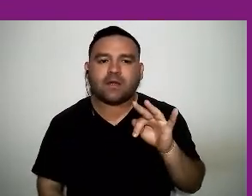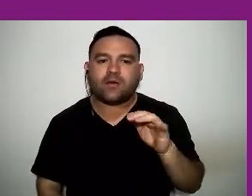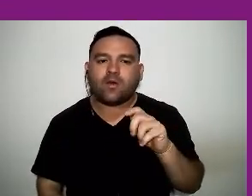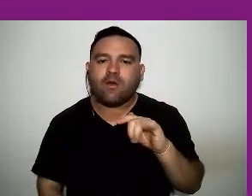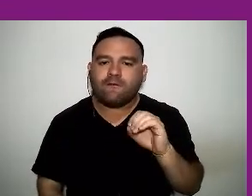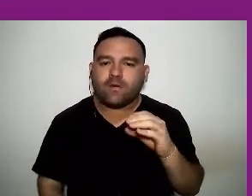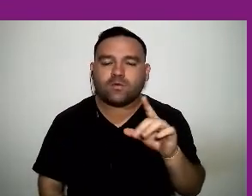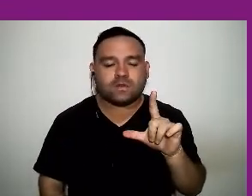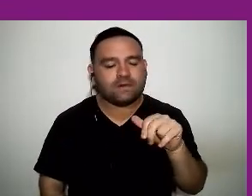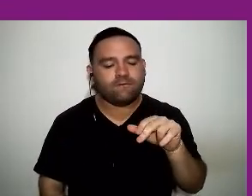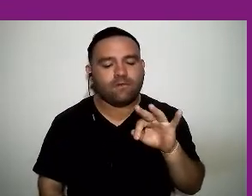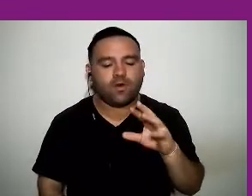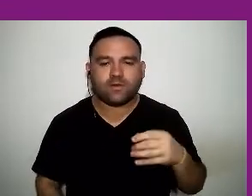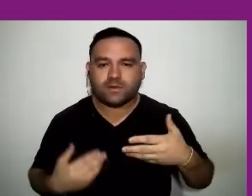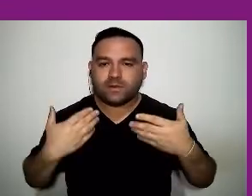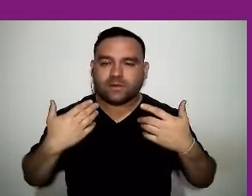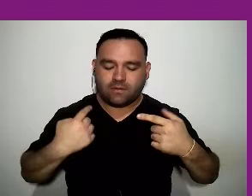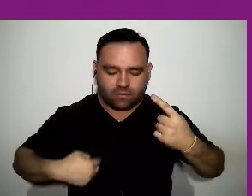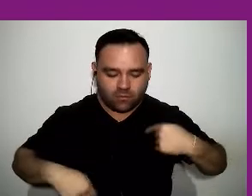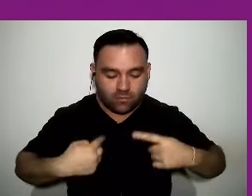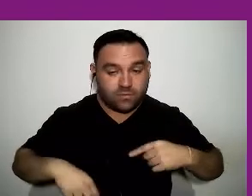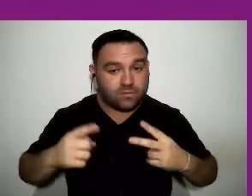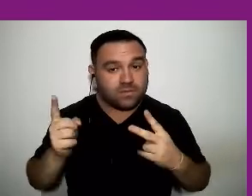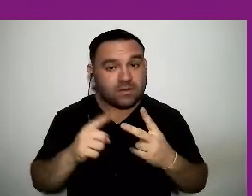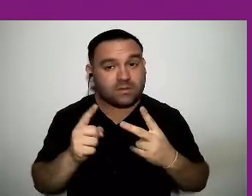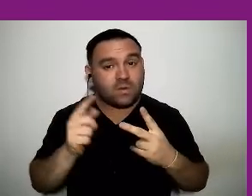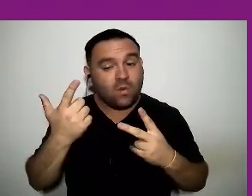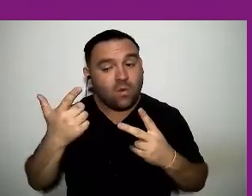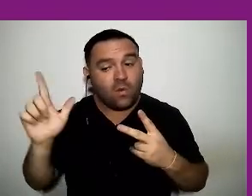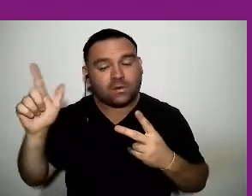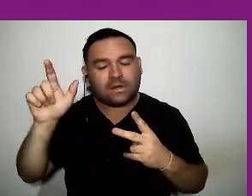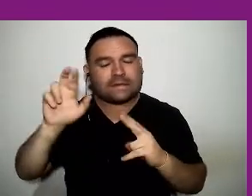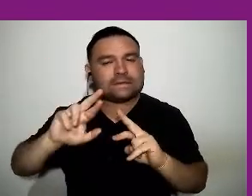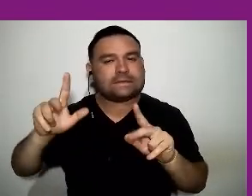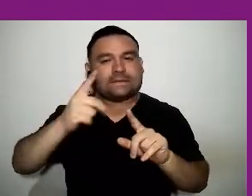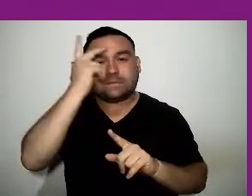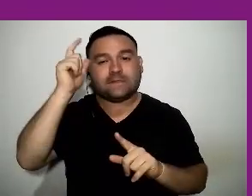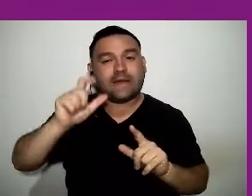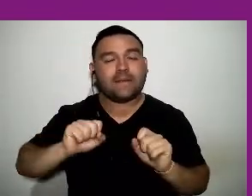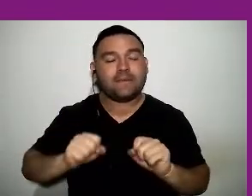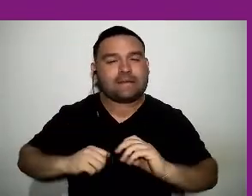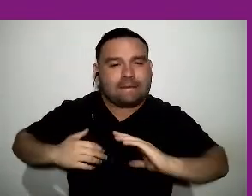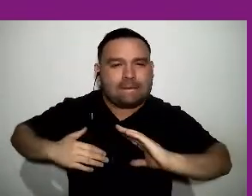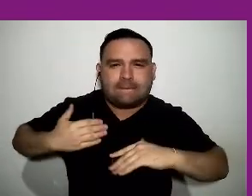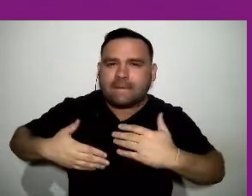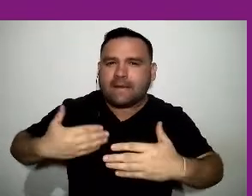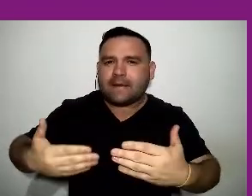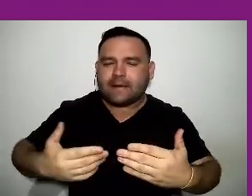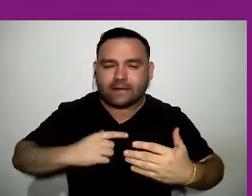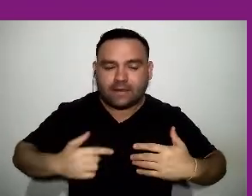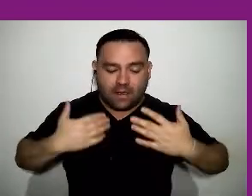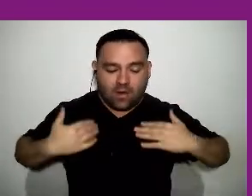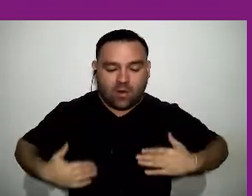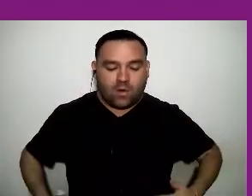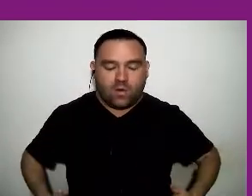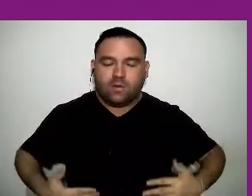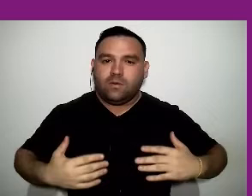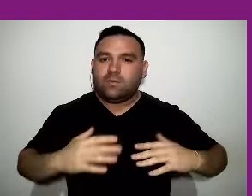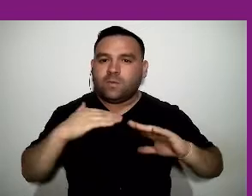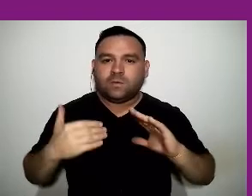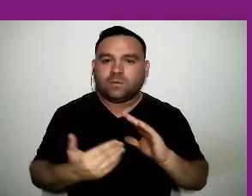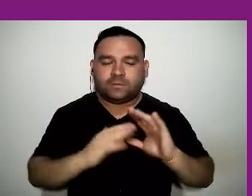dos linfócitos, e uma outra via em que você tem uma cascata inflamatória, e essa